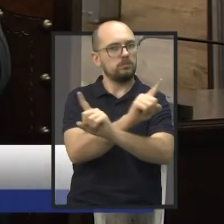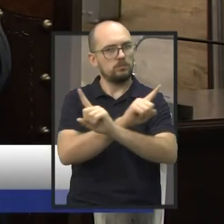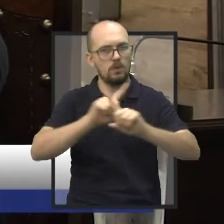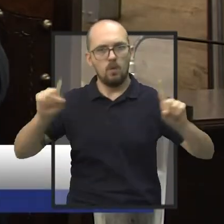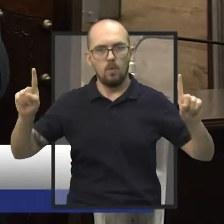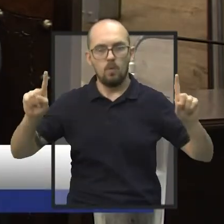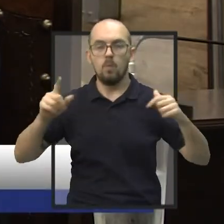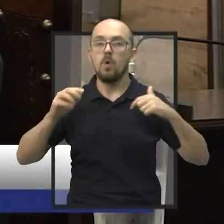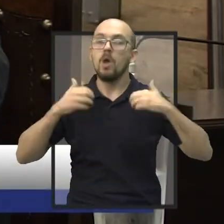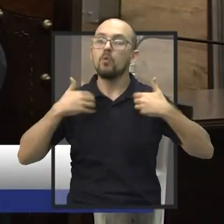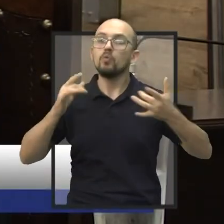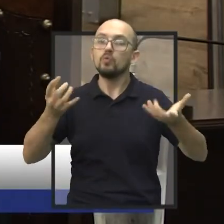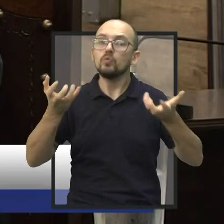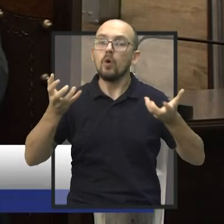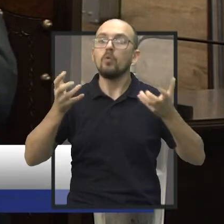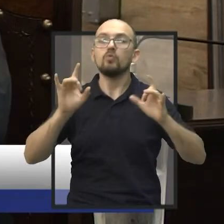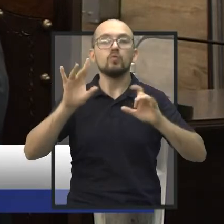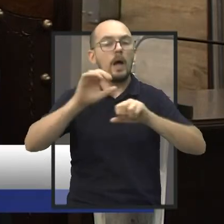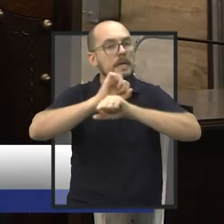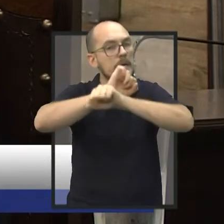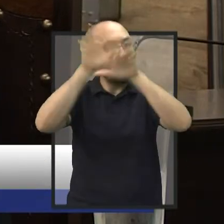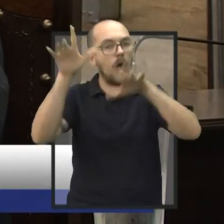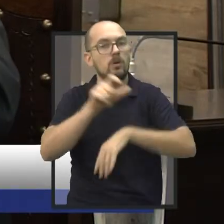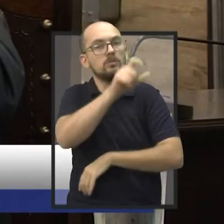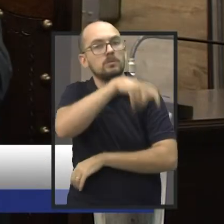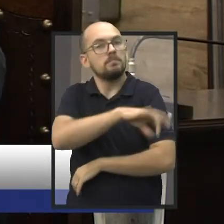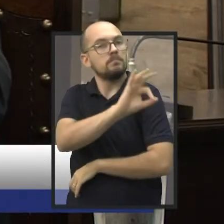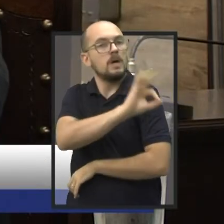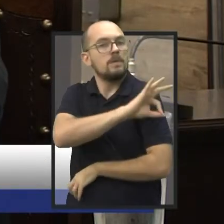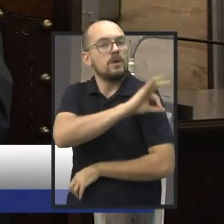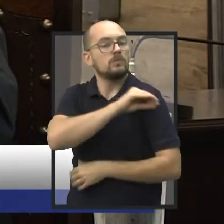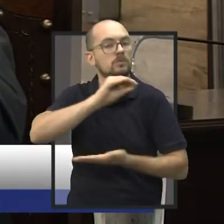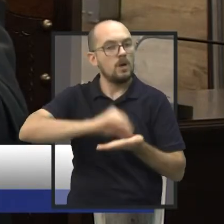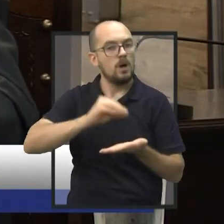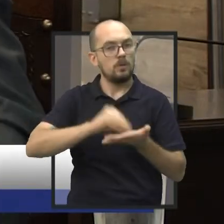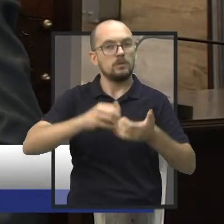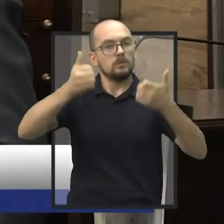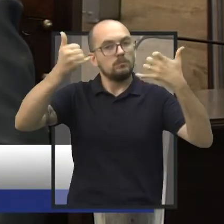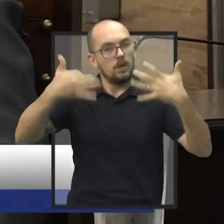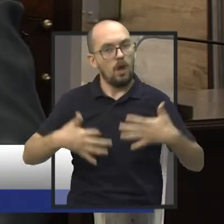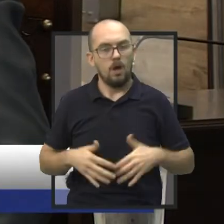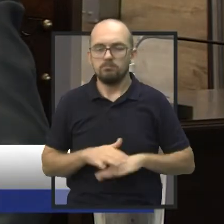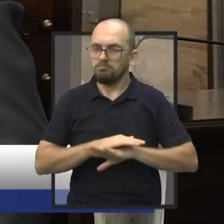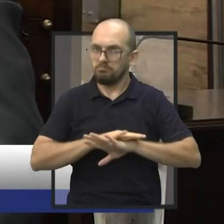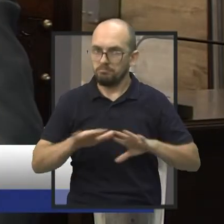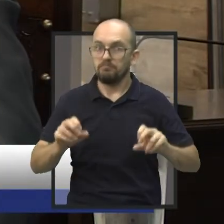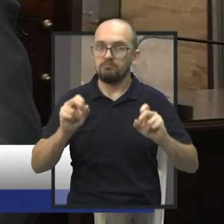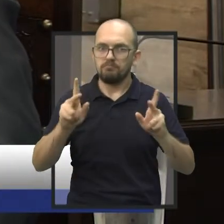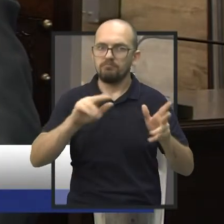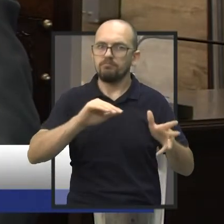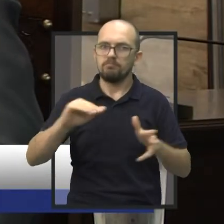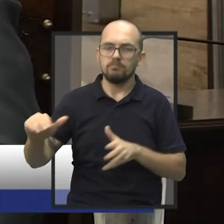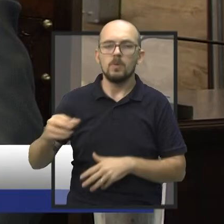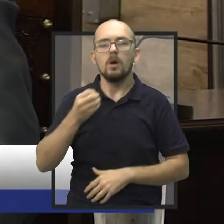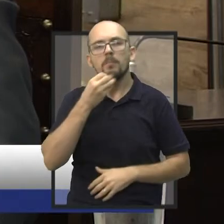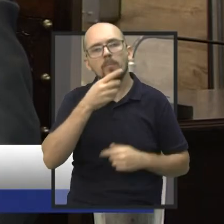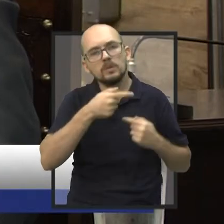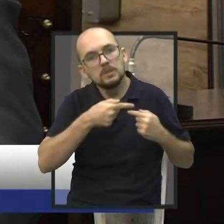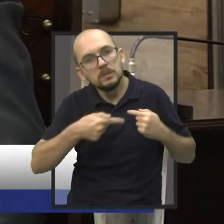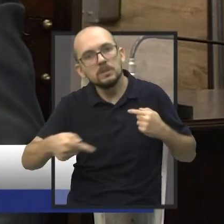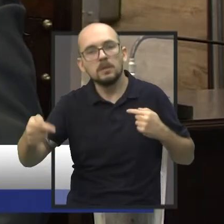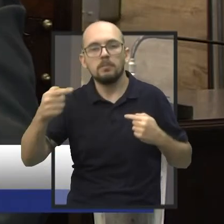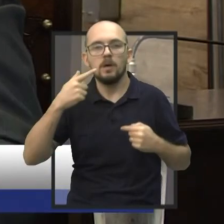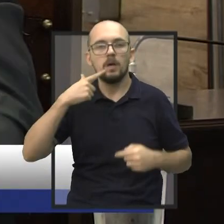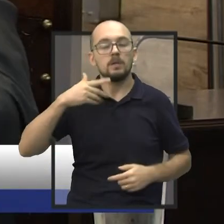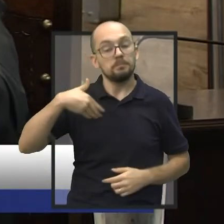simplesmente só era a questão do esclarecimento que o prefeito deveria fazer a esses recursos. Fora isso, eu quero desejar a todos uma boa semana e